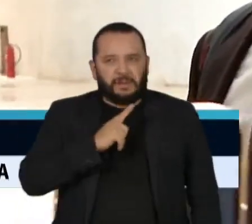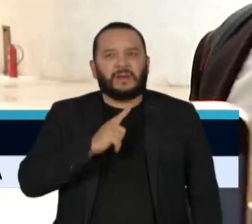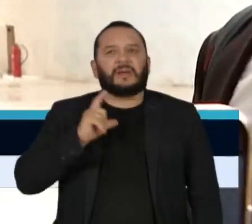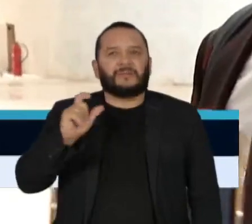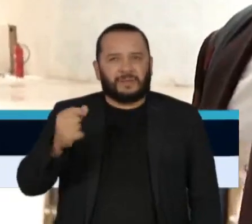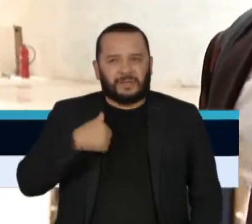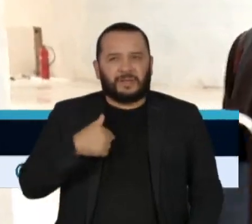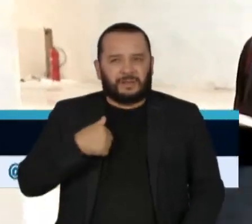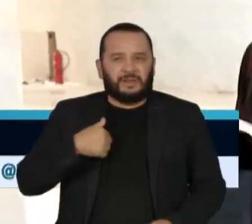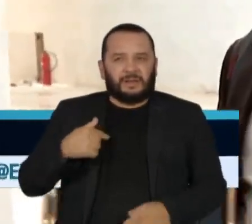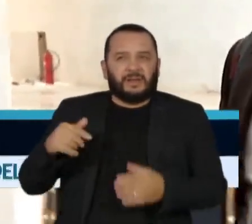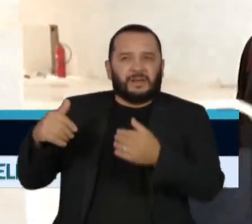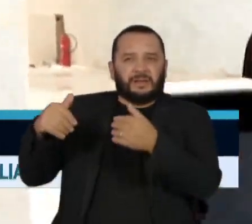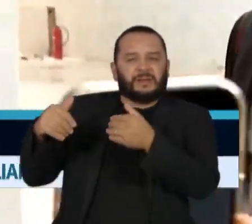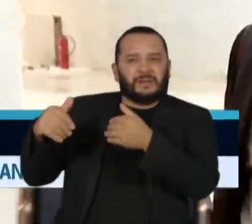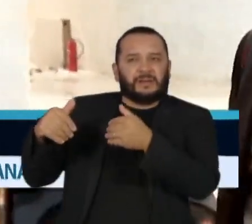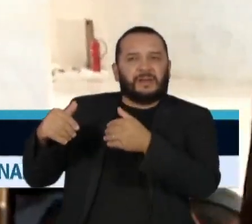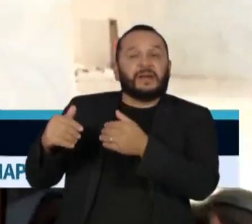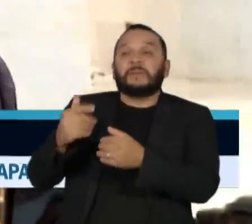ocorrido, né?